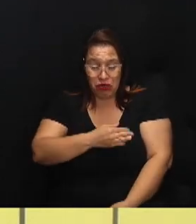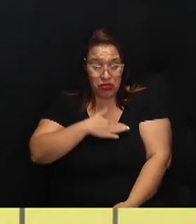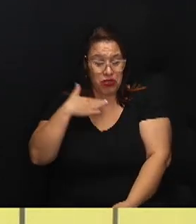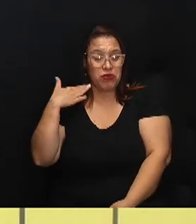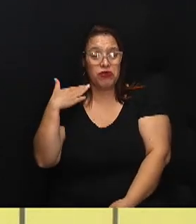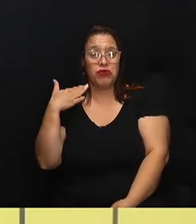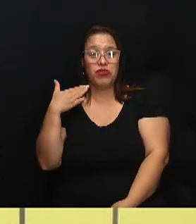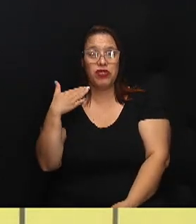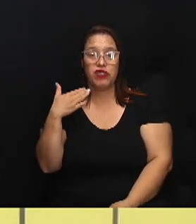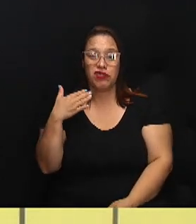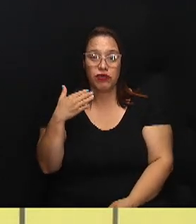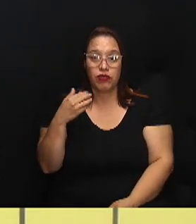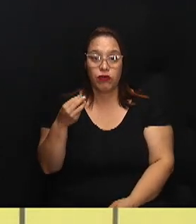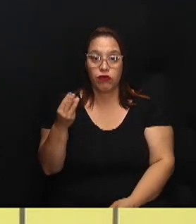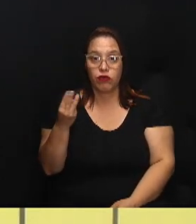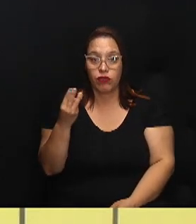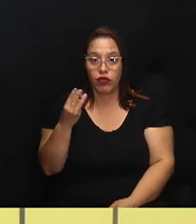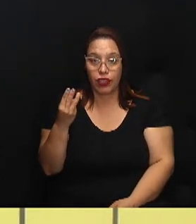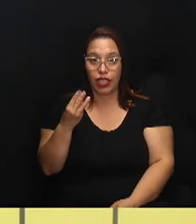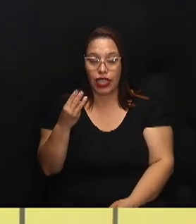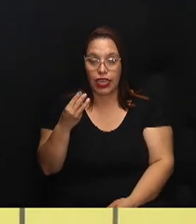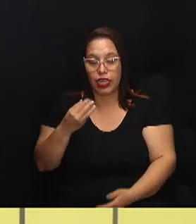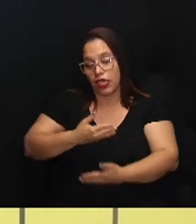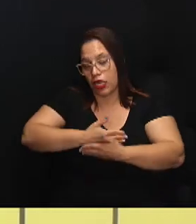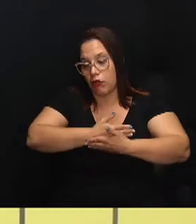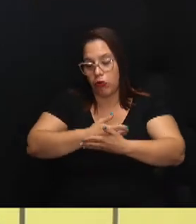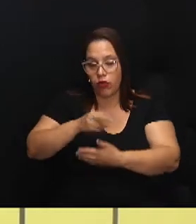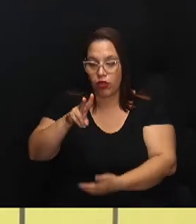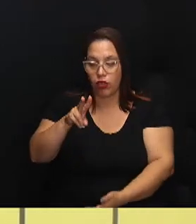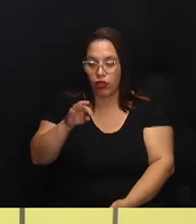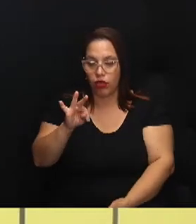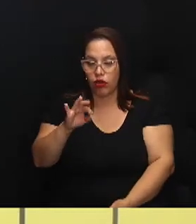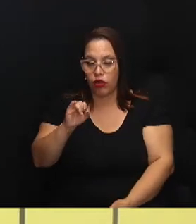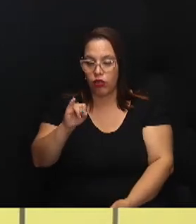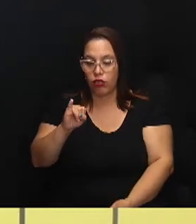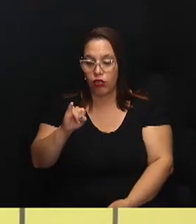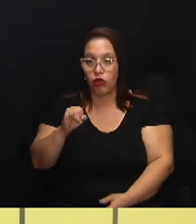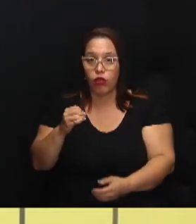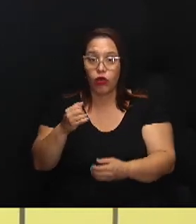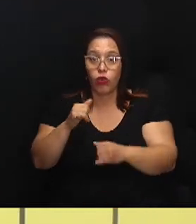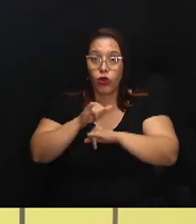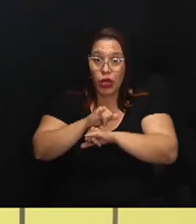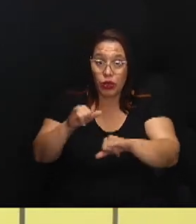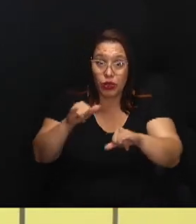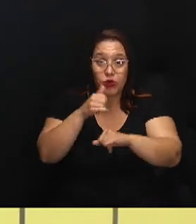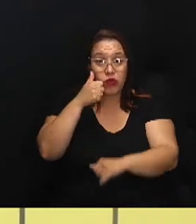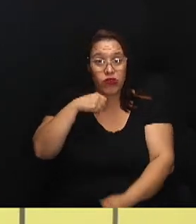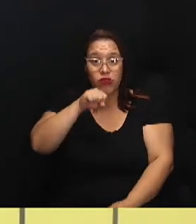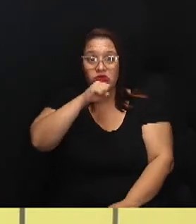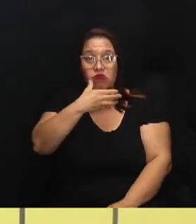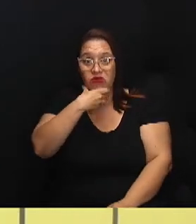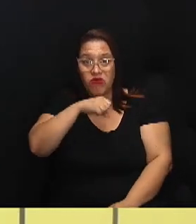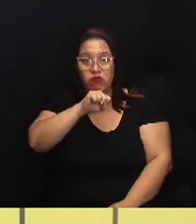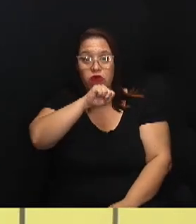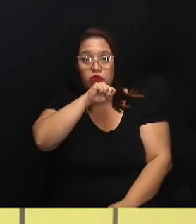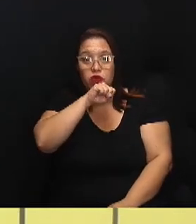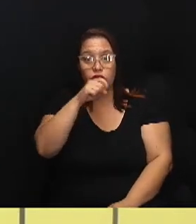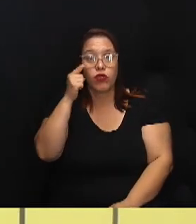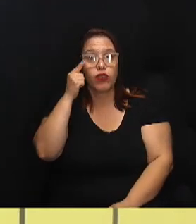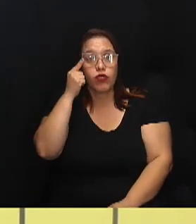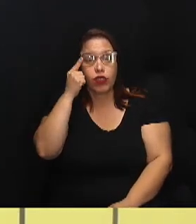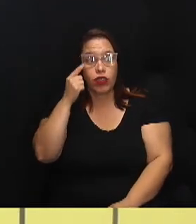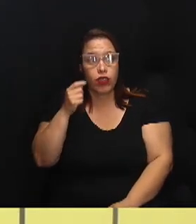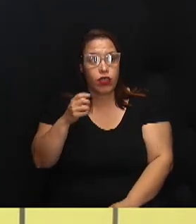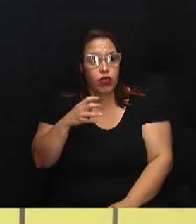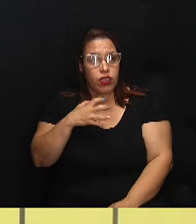3 bebês na UTI enquanto eu estava lá. Né? E eu via os médicos dando a notícia para os pais e assim, você fica em